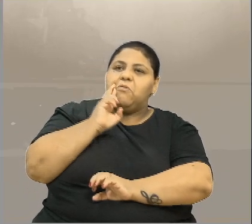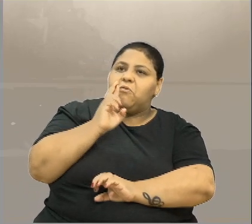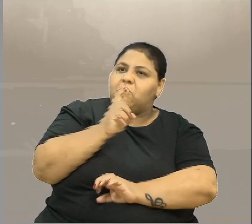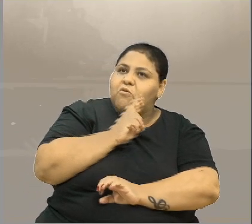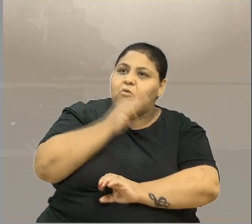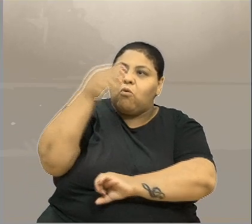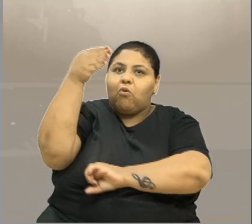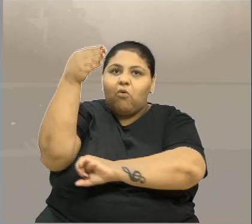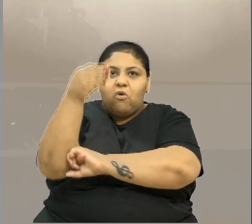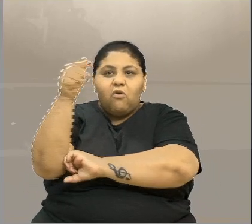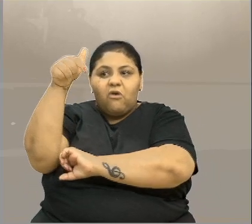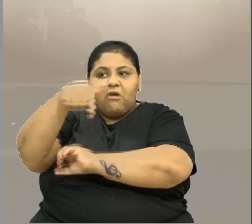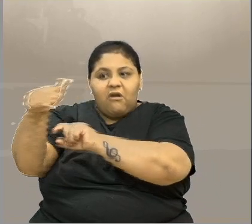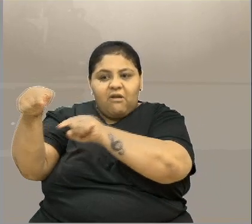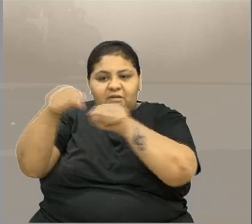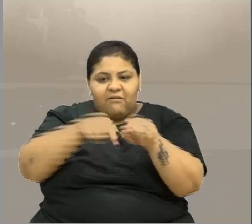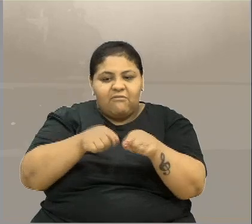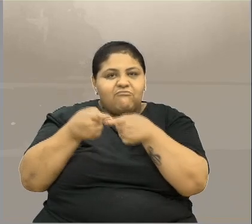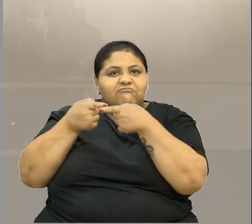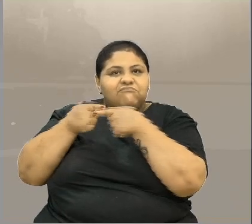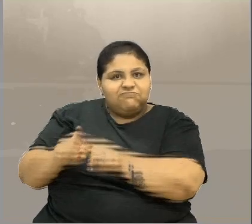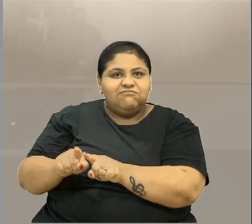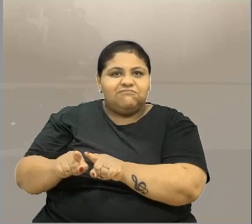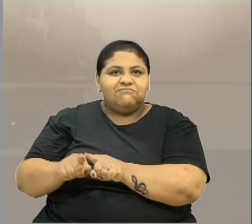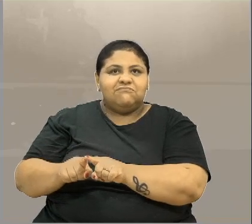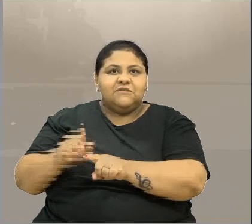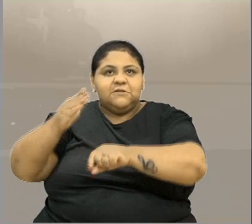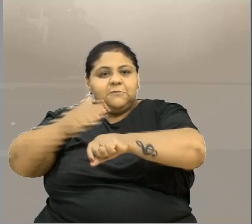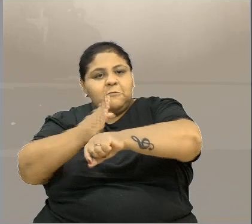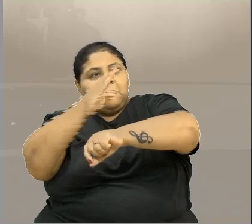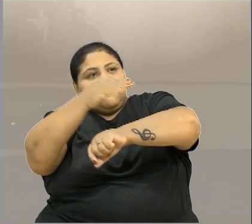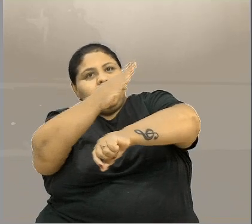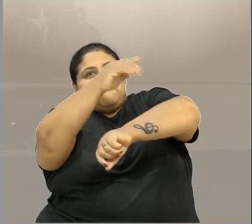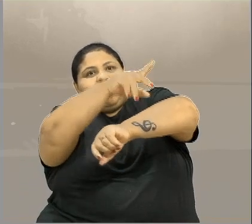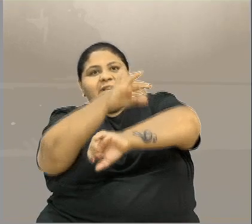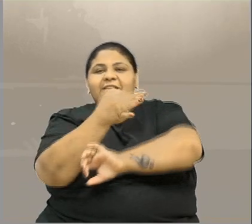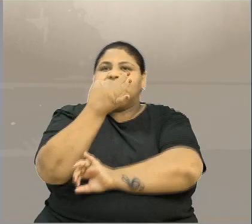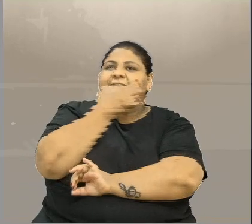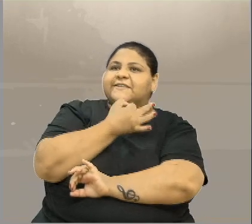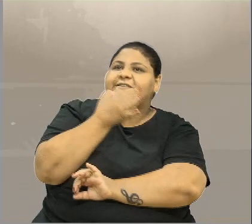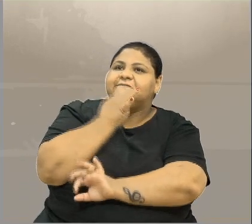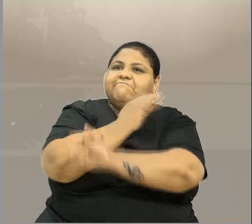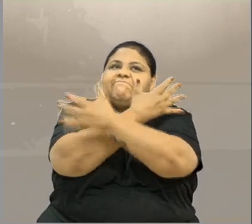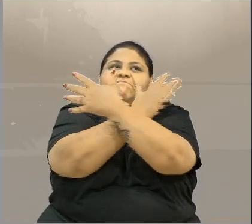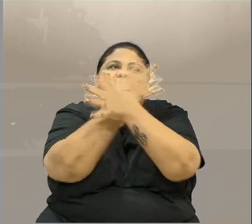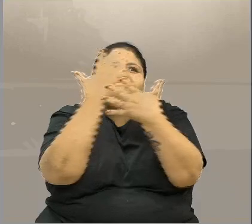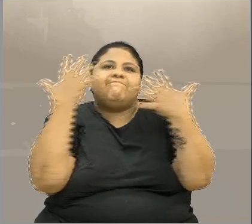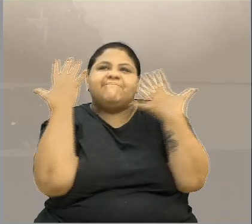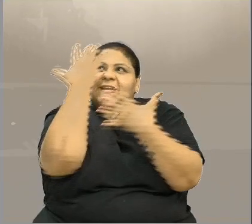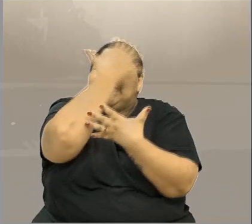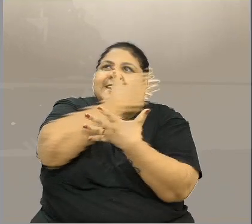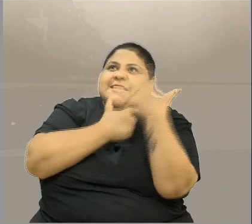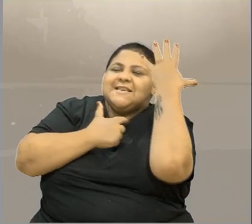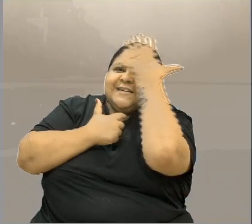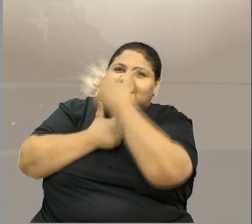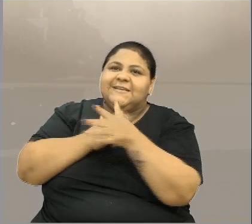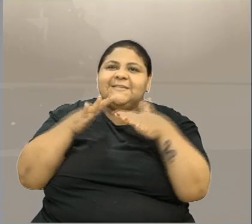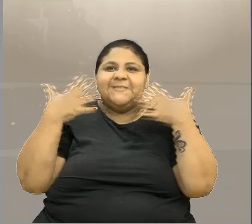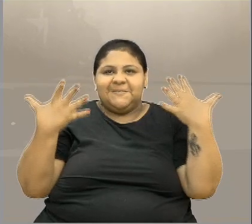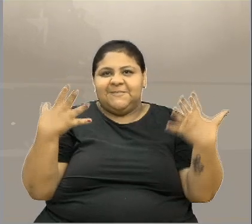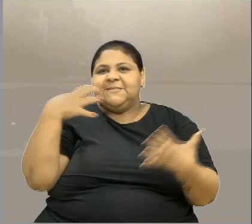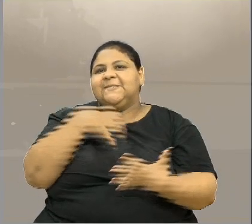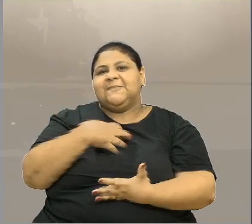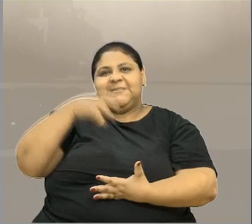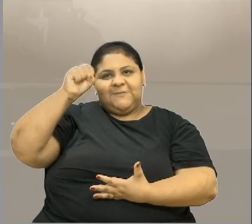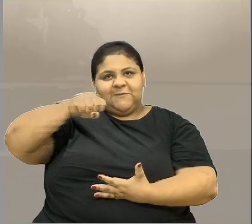que vieram se desafiar aqui nesses morros e vales de Caxias do Sul com paisagens belíssimas. Então é uma forma